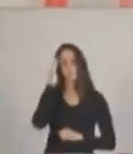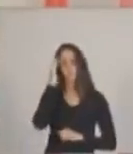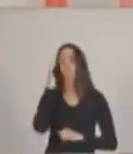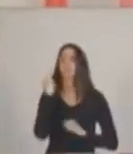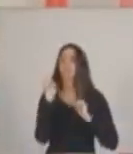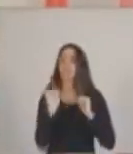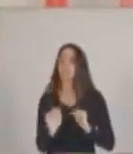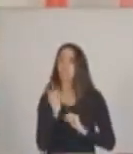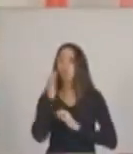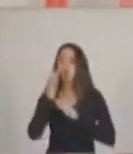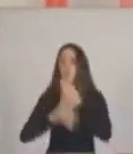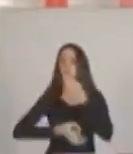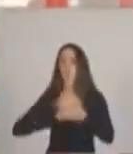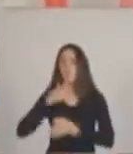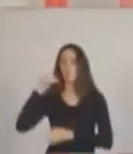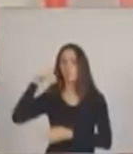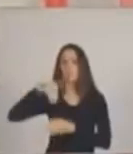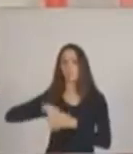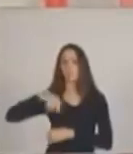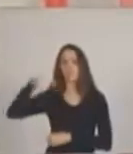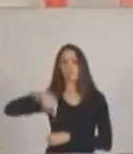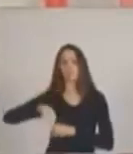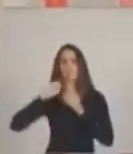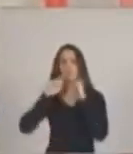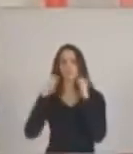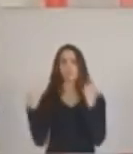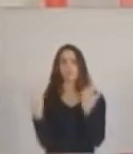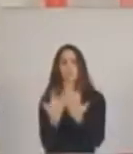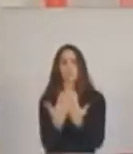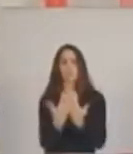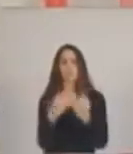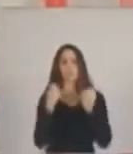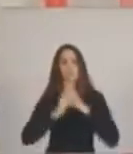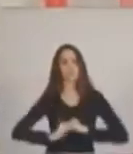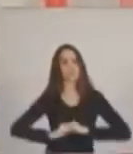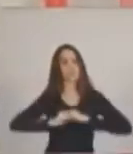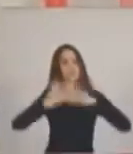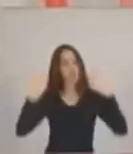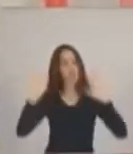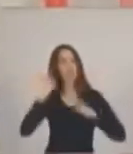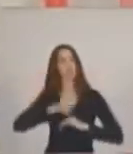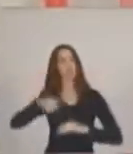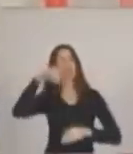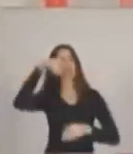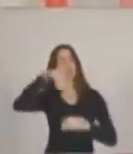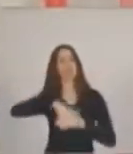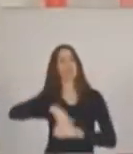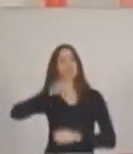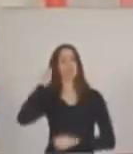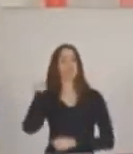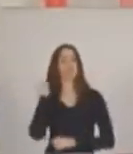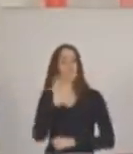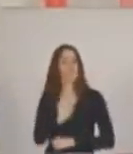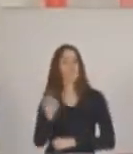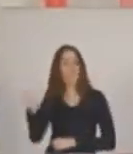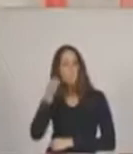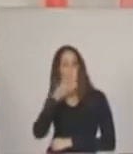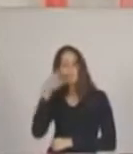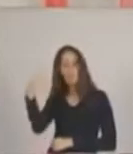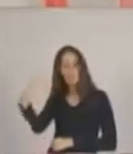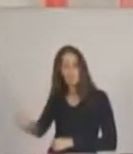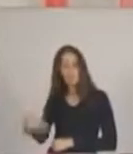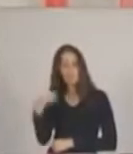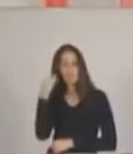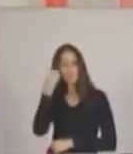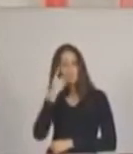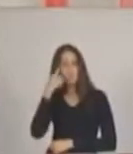esses argumentos que foram votados nessa casa. Então, que fique claro que o que estamos votando aqui não é na argumentação do deputado